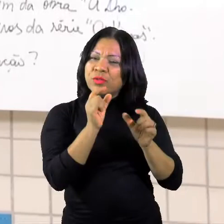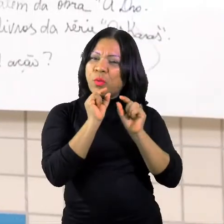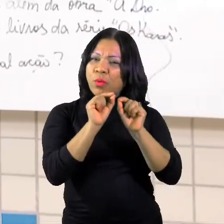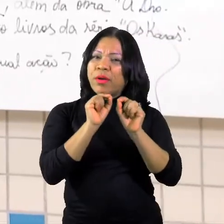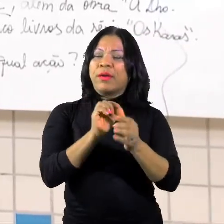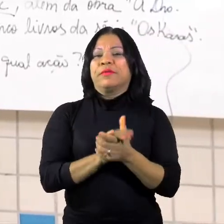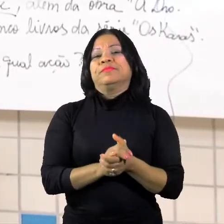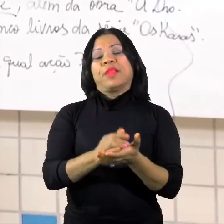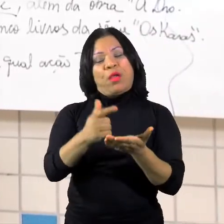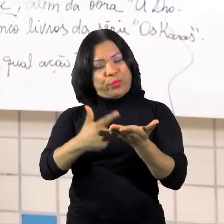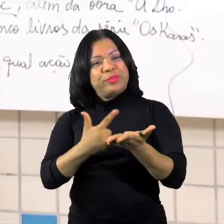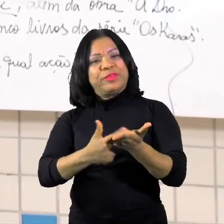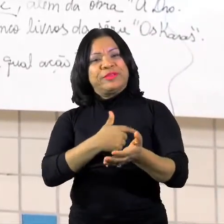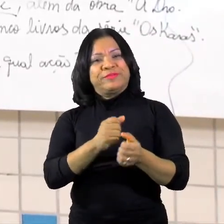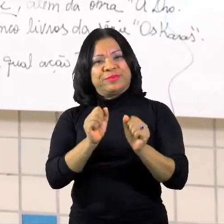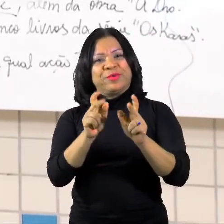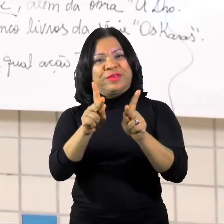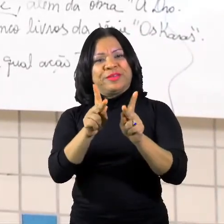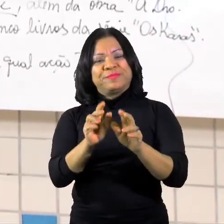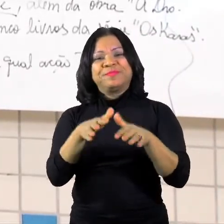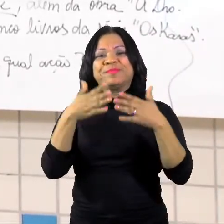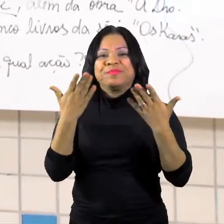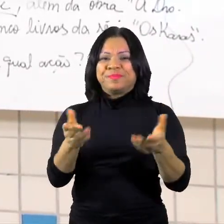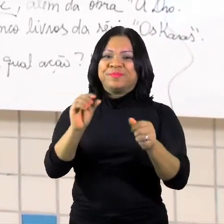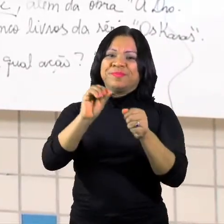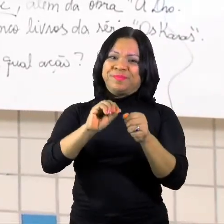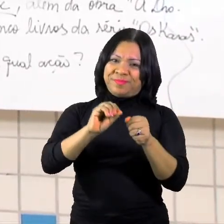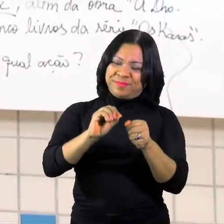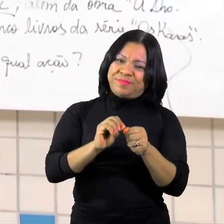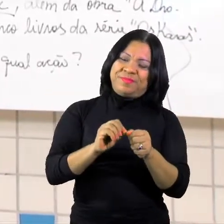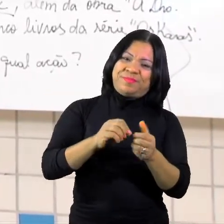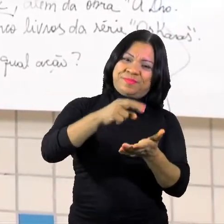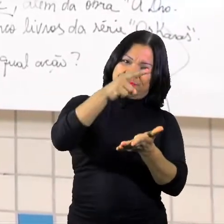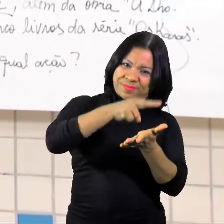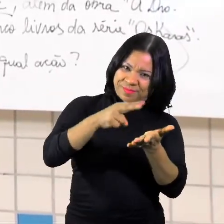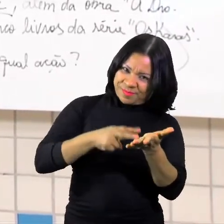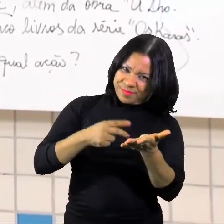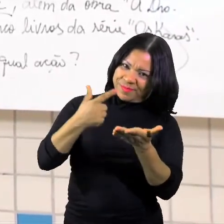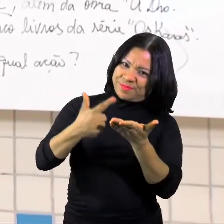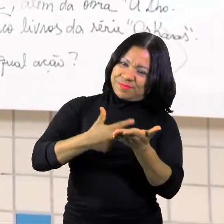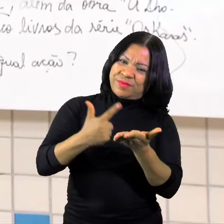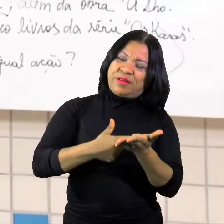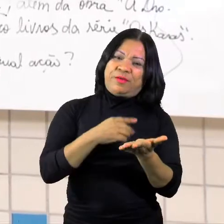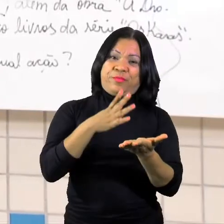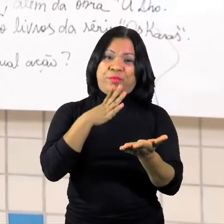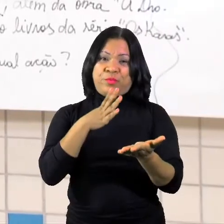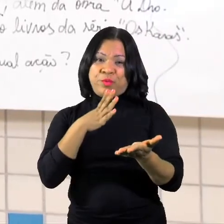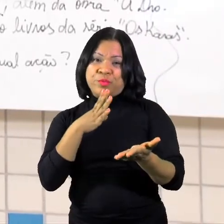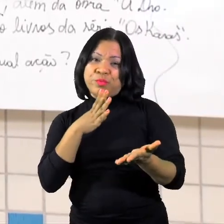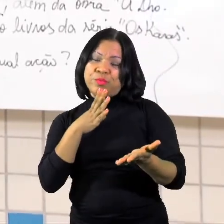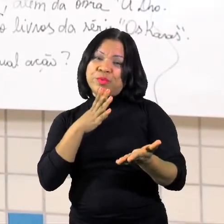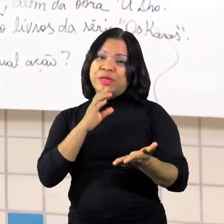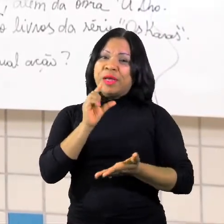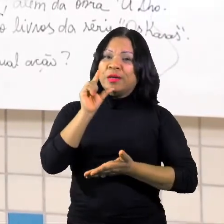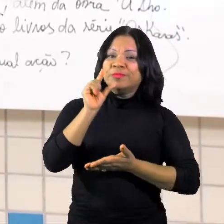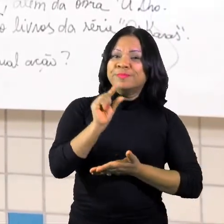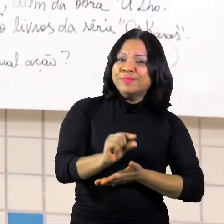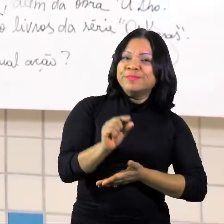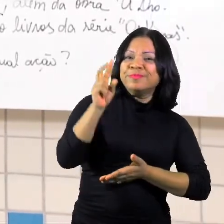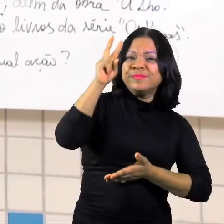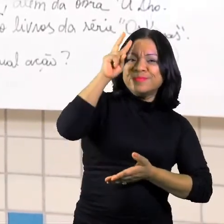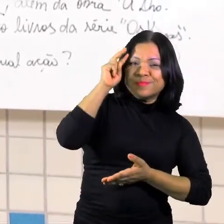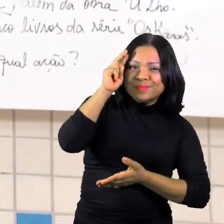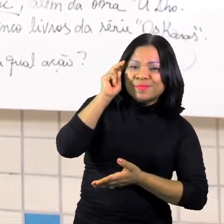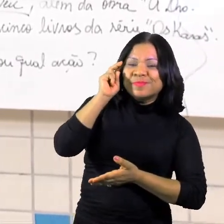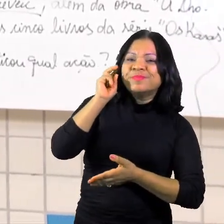Compreendido? Então, nós fizemos a leitura da resenha crítica do livro de Pedro Bandeira, conhecemos um pouco mais da história,